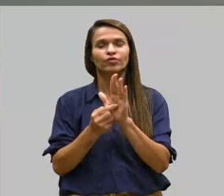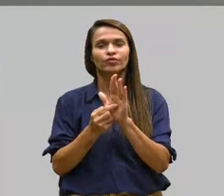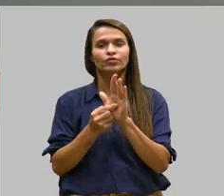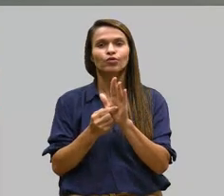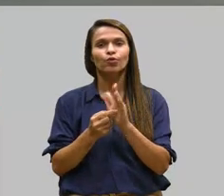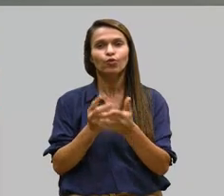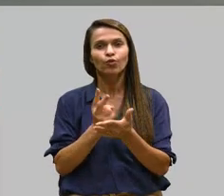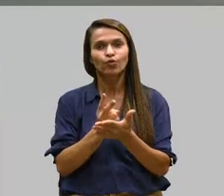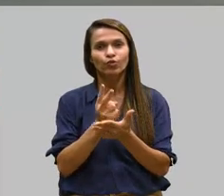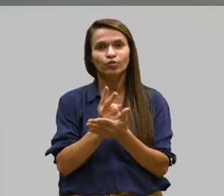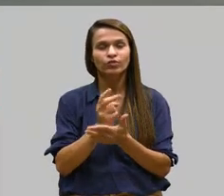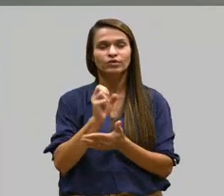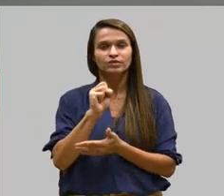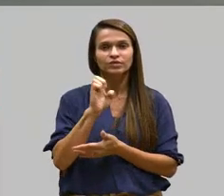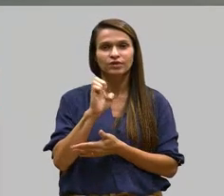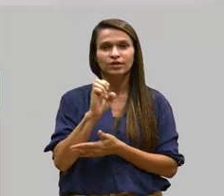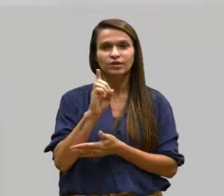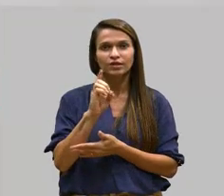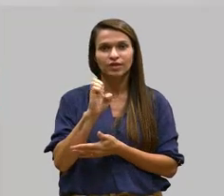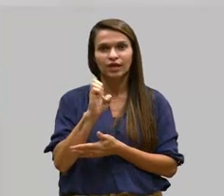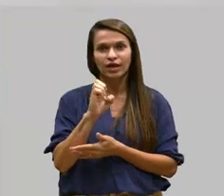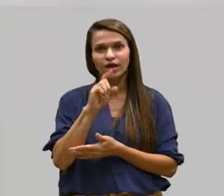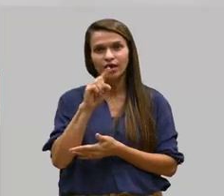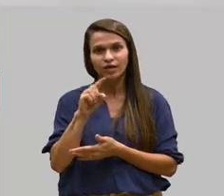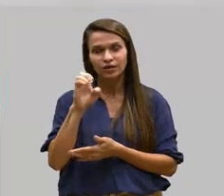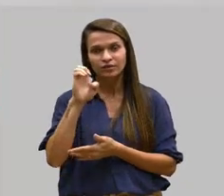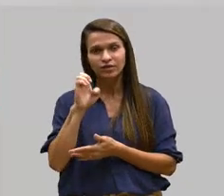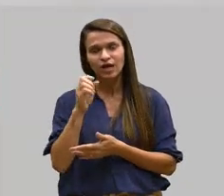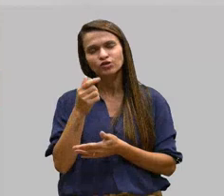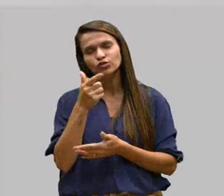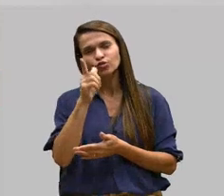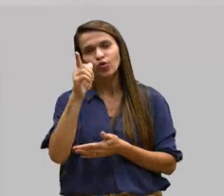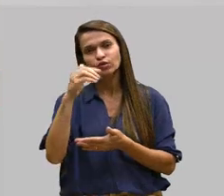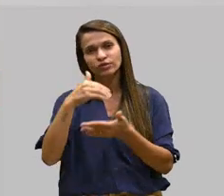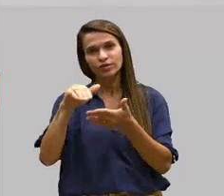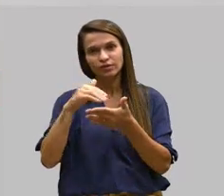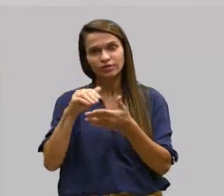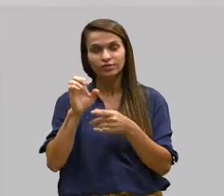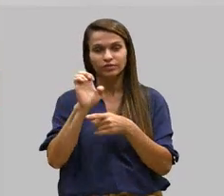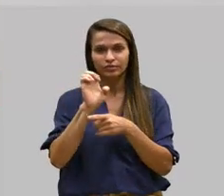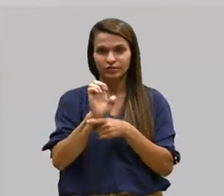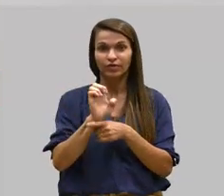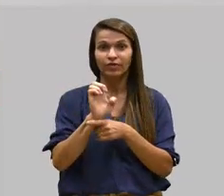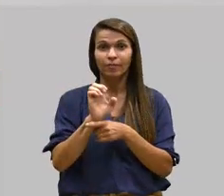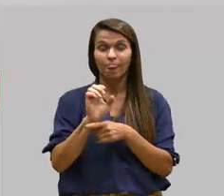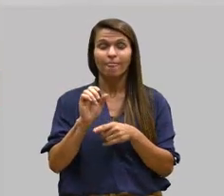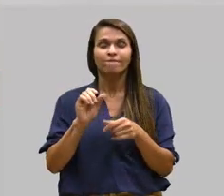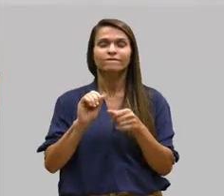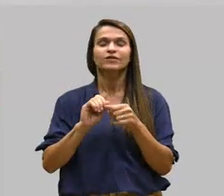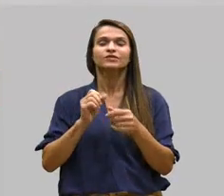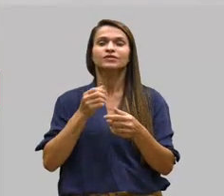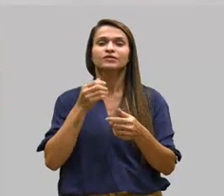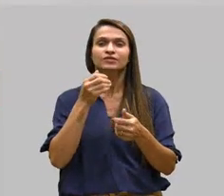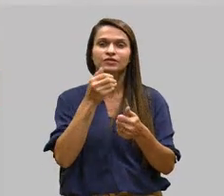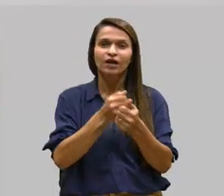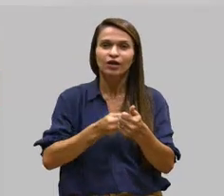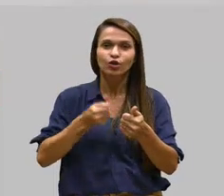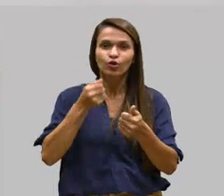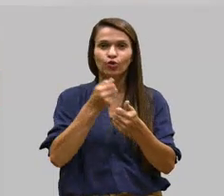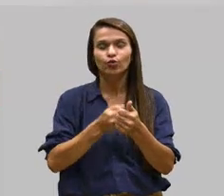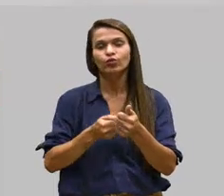a sedese né junto as outras secretarias do Estado fazem né nessa luta né contra toda